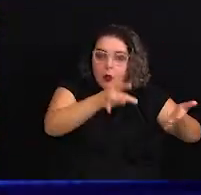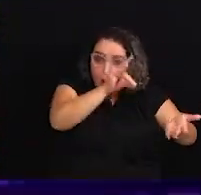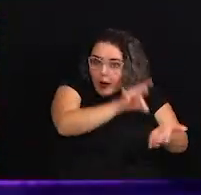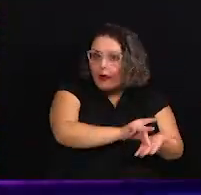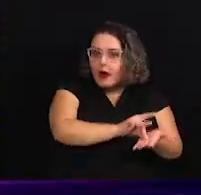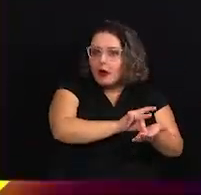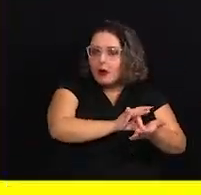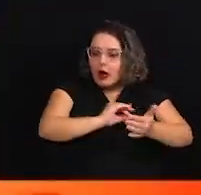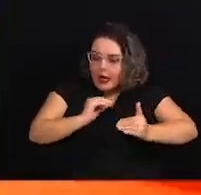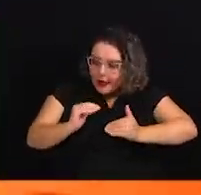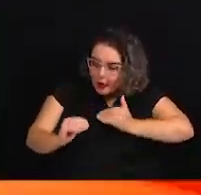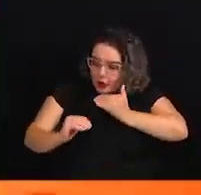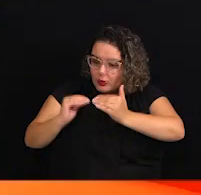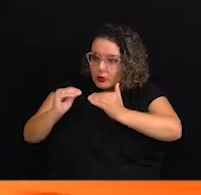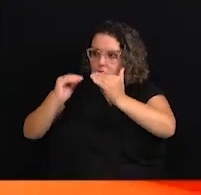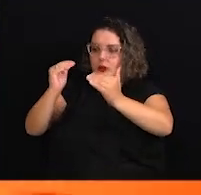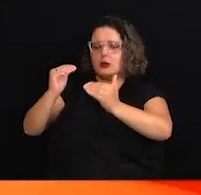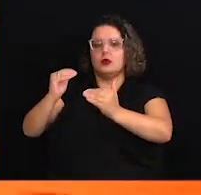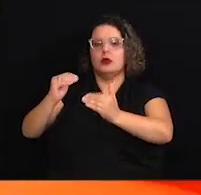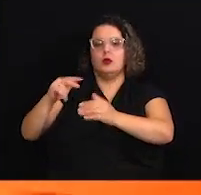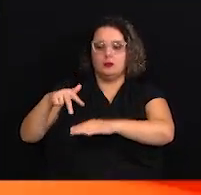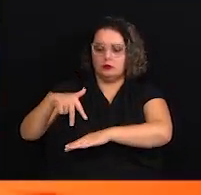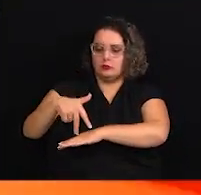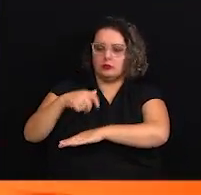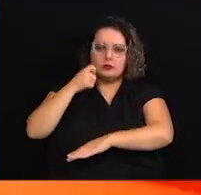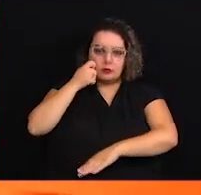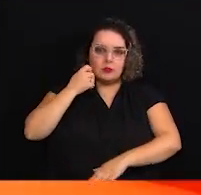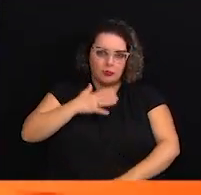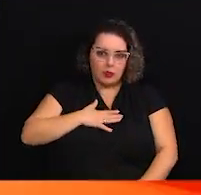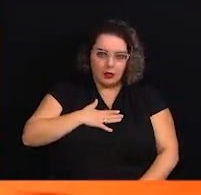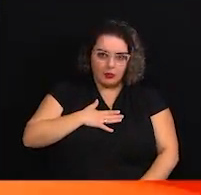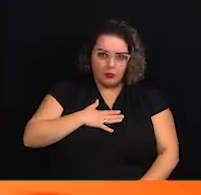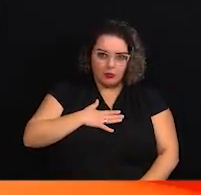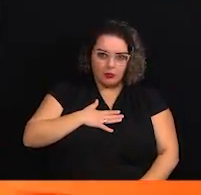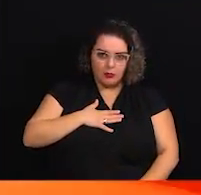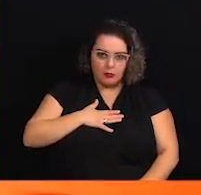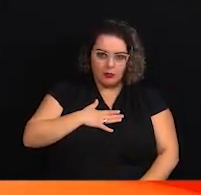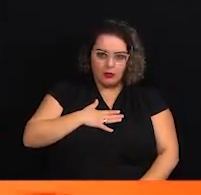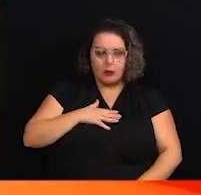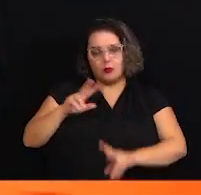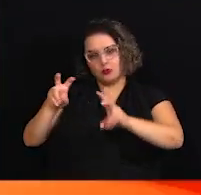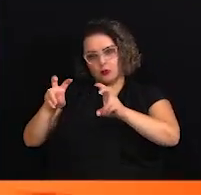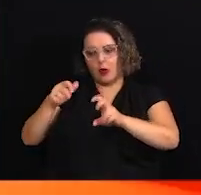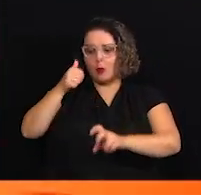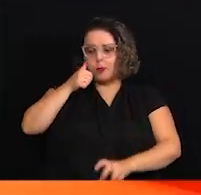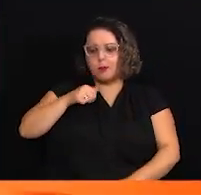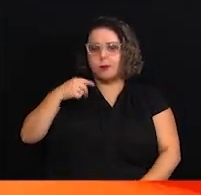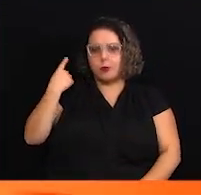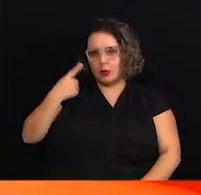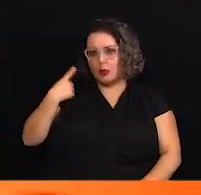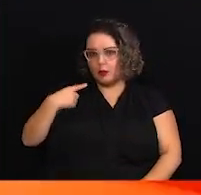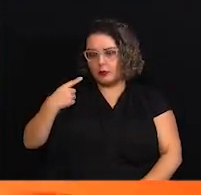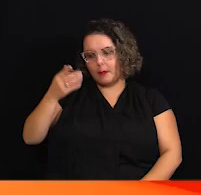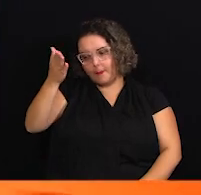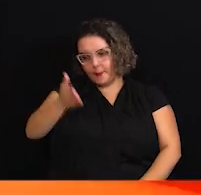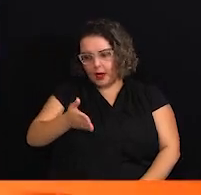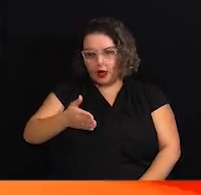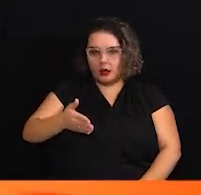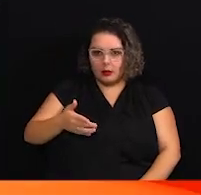uma história, o personagem principal, o meu, né? O tal advogado /